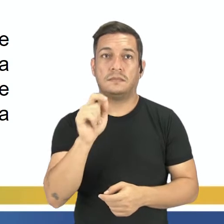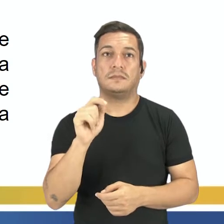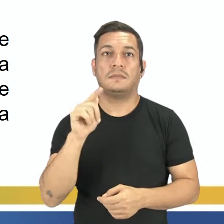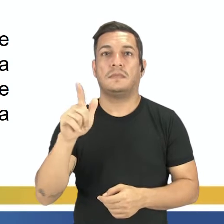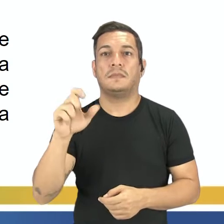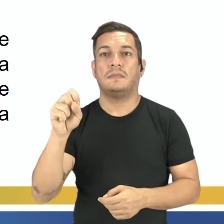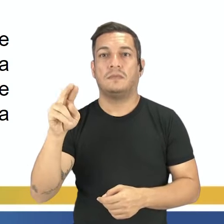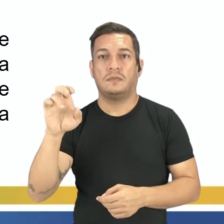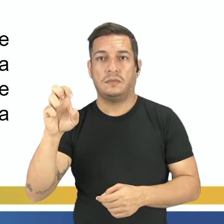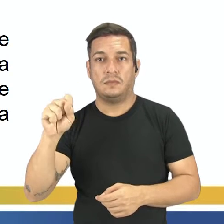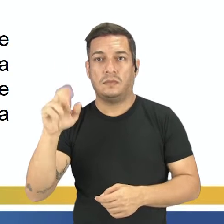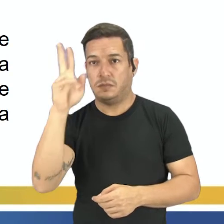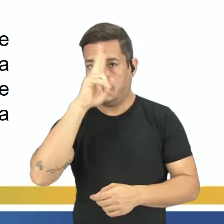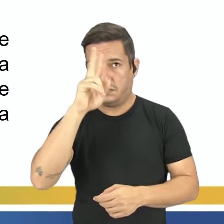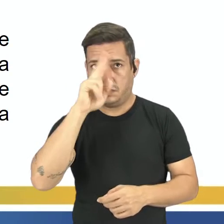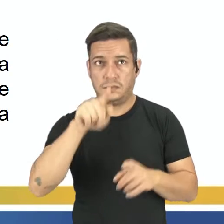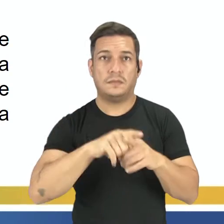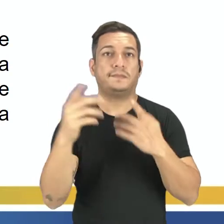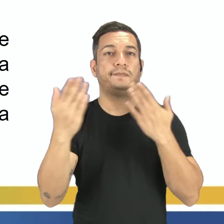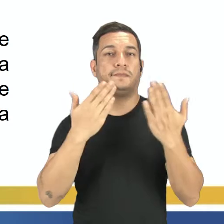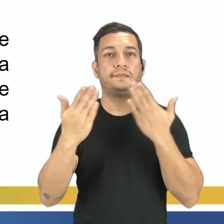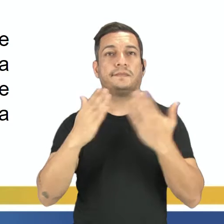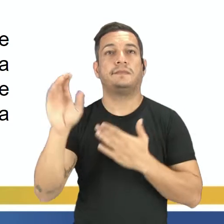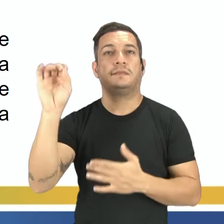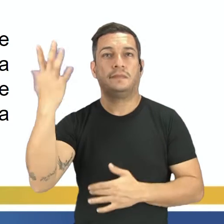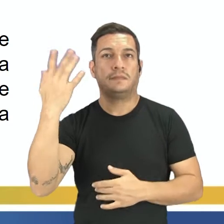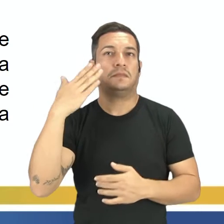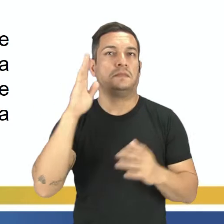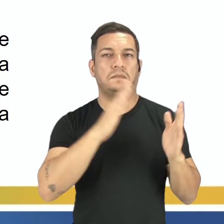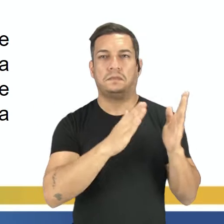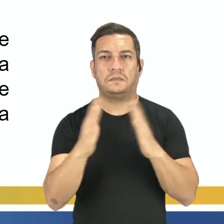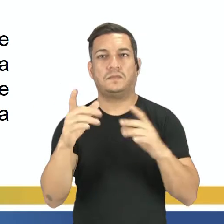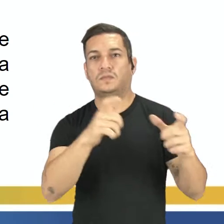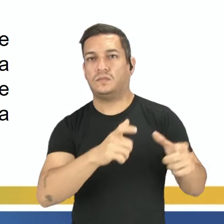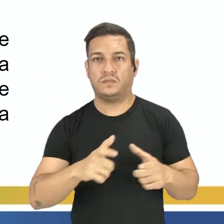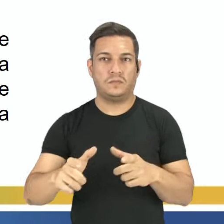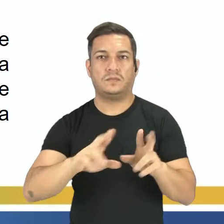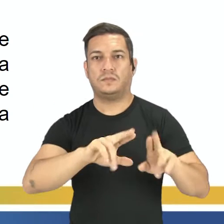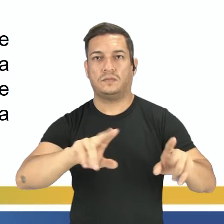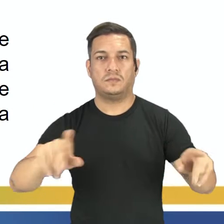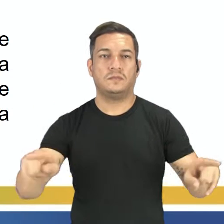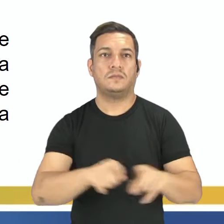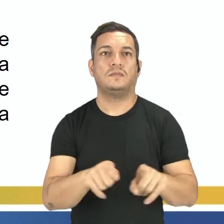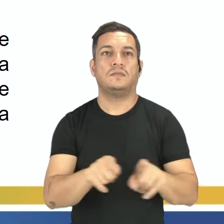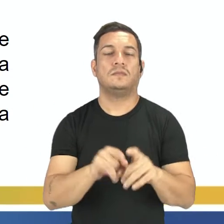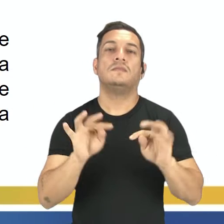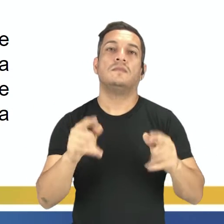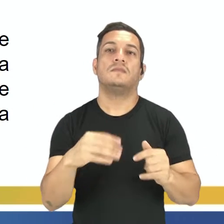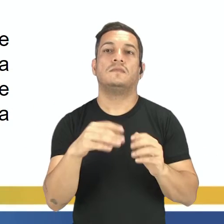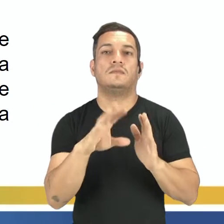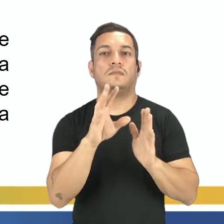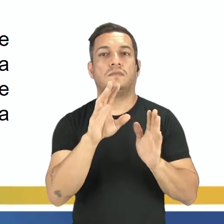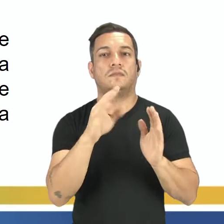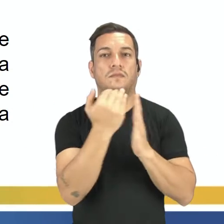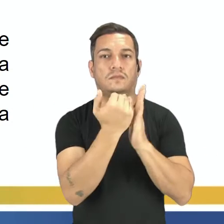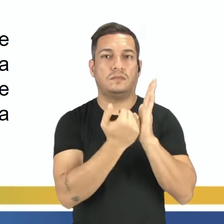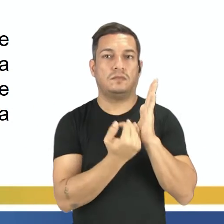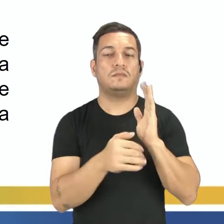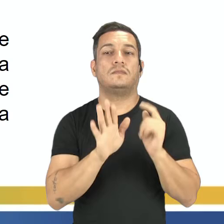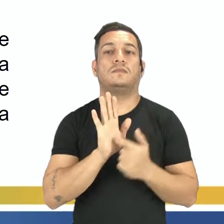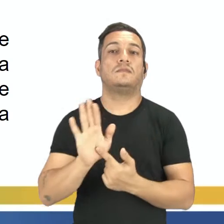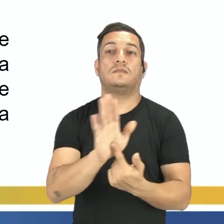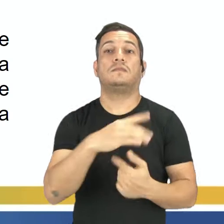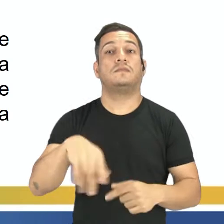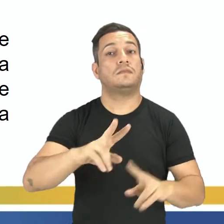históricas, comparações entre fatos, situações, épocas ou lugares distintos. Então, todos esses recursos que eu coloquei para